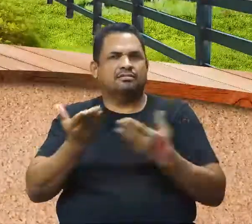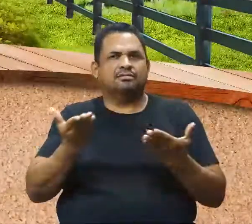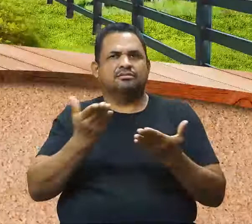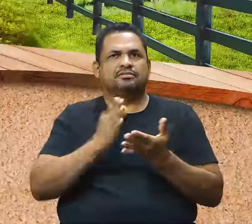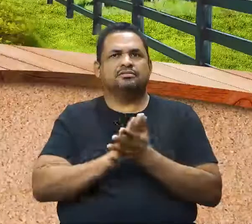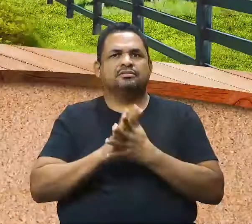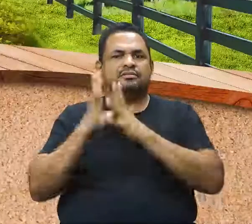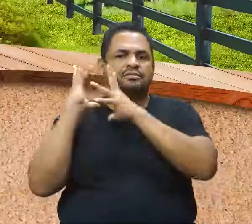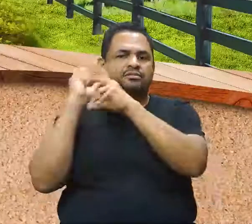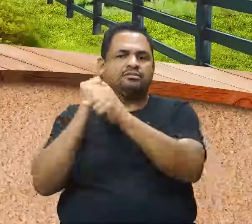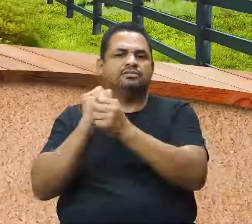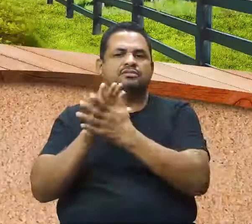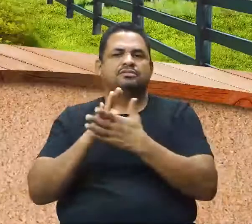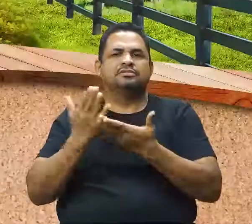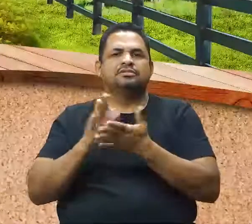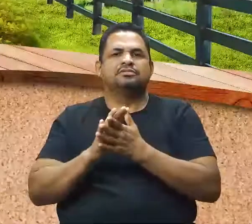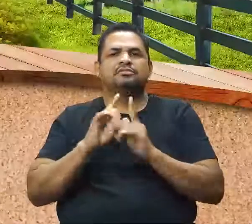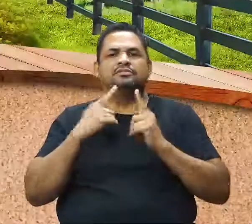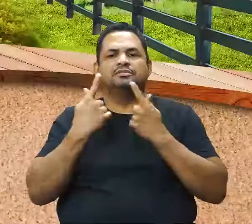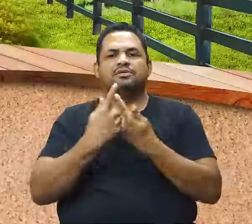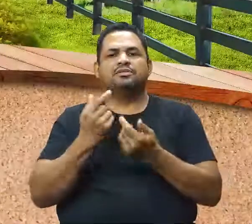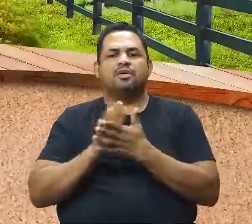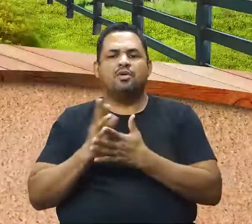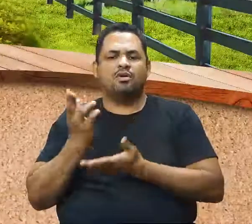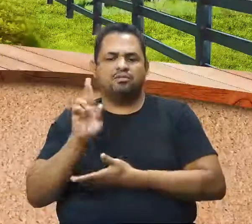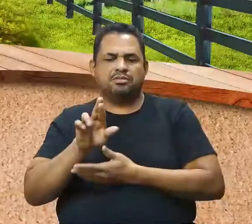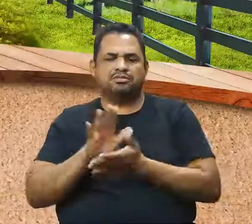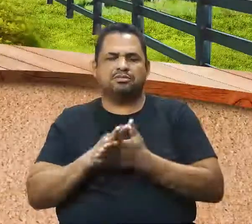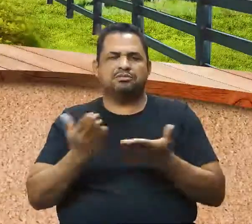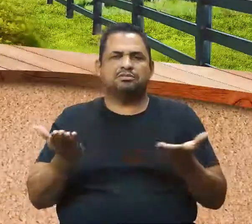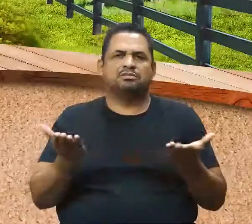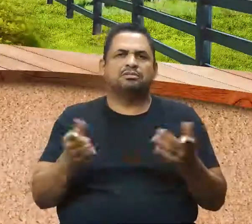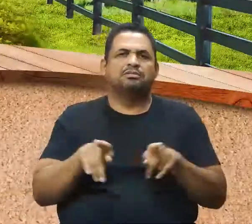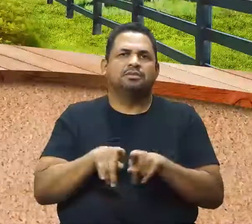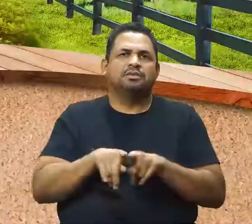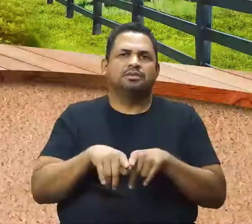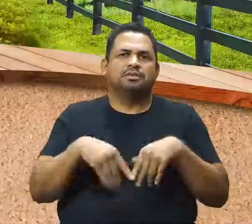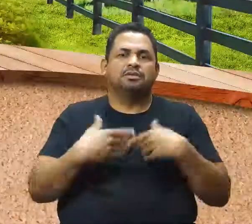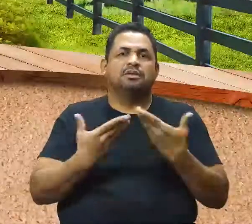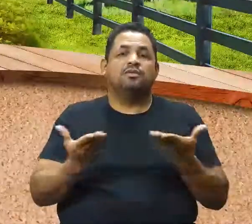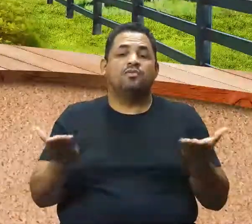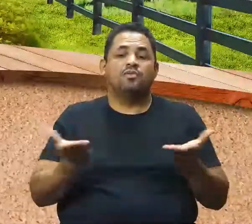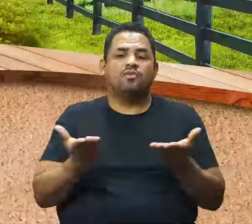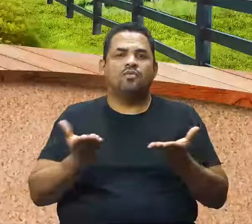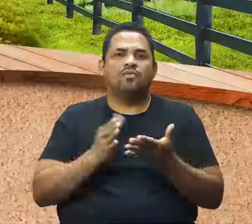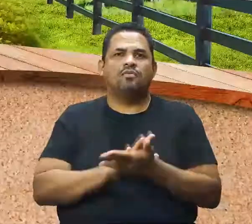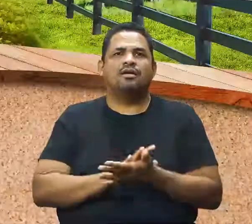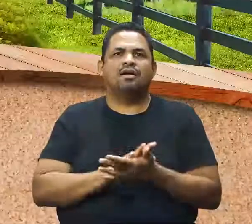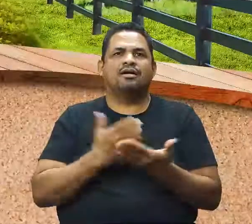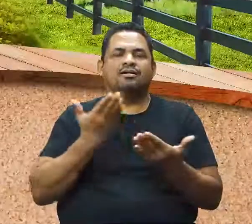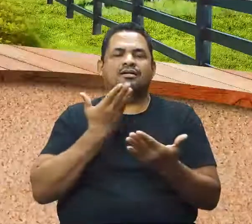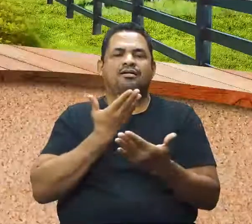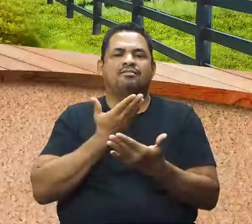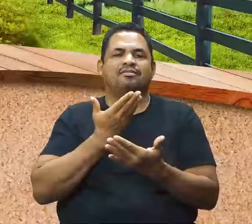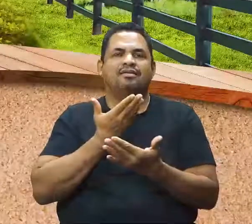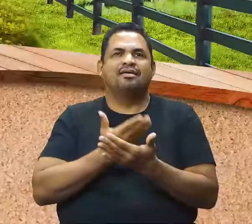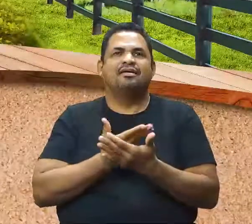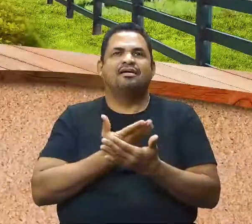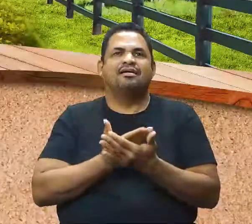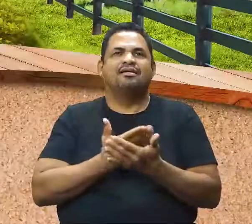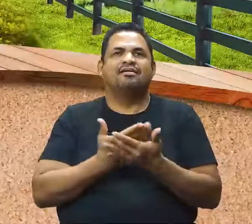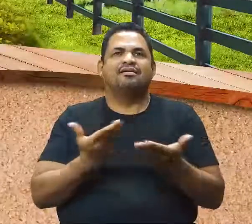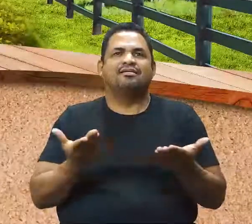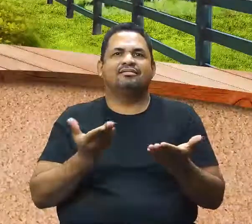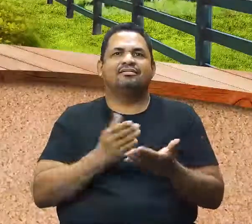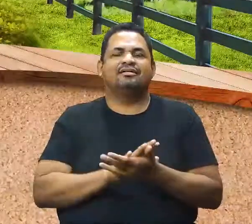a revisão geral, revisão de recuperação, mas hoje, professor, a nossa penúltima aula, meus queridos,